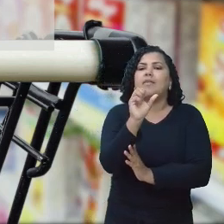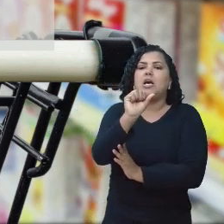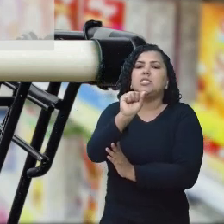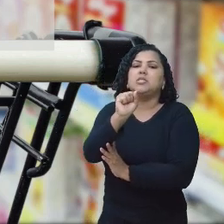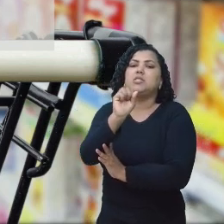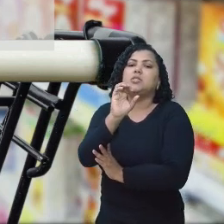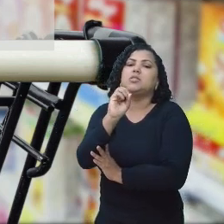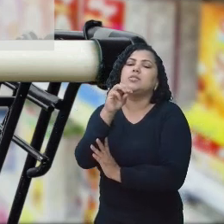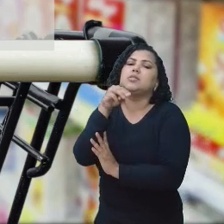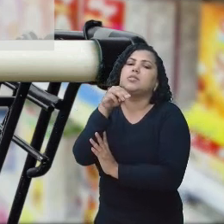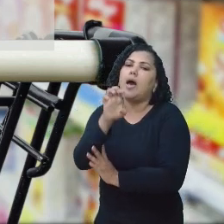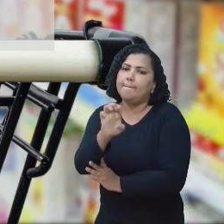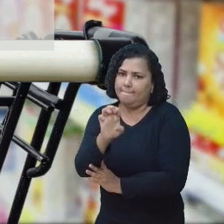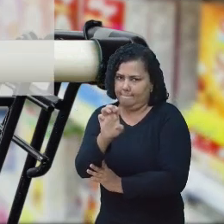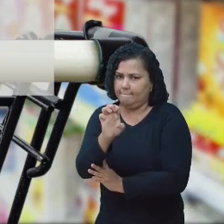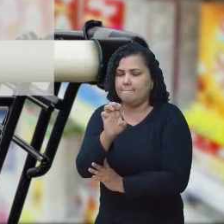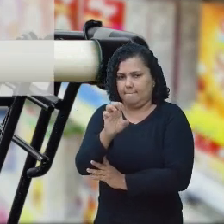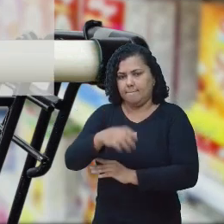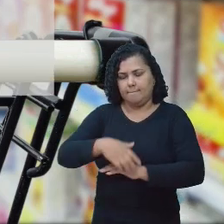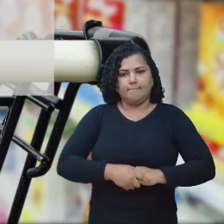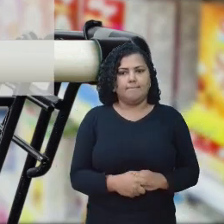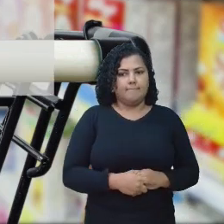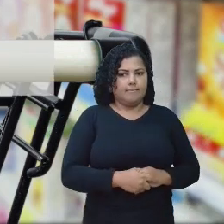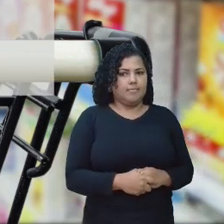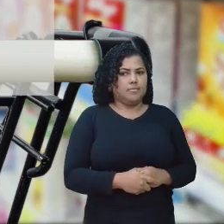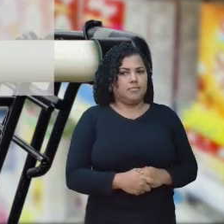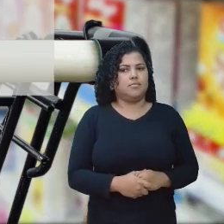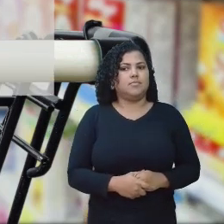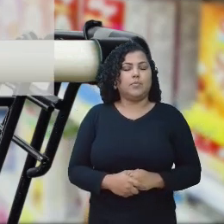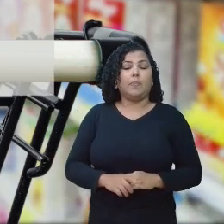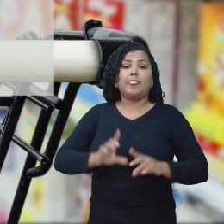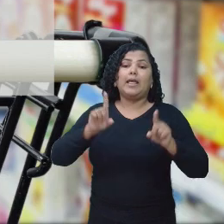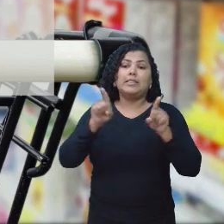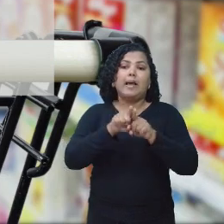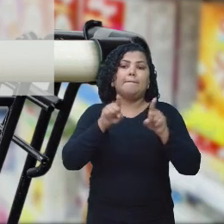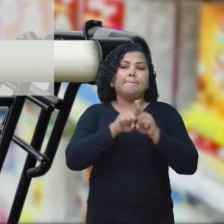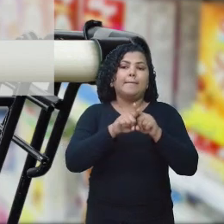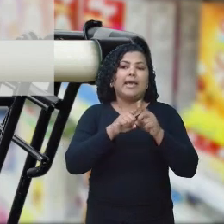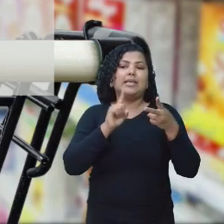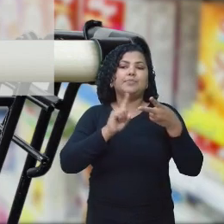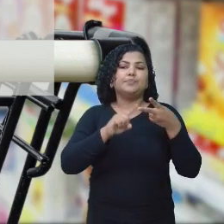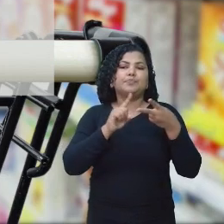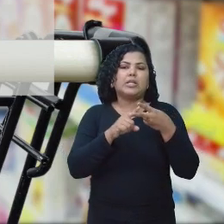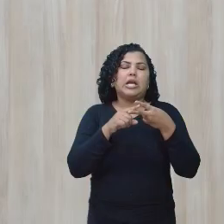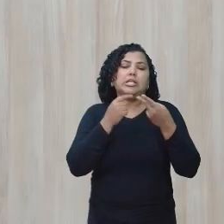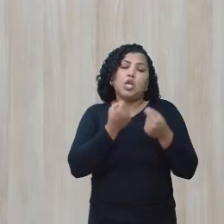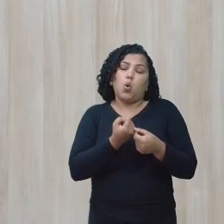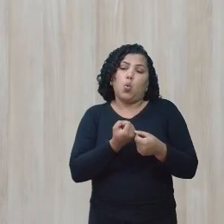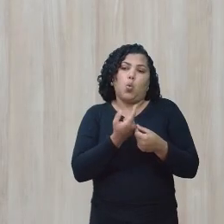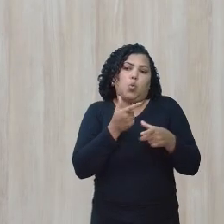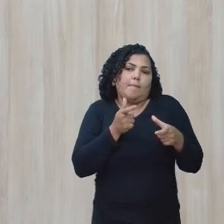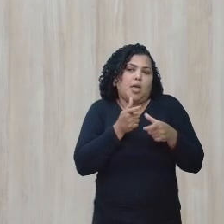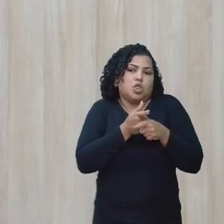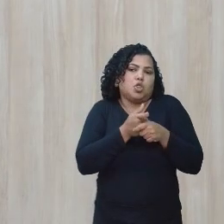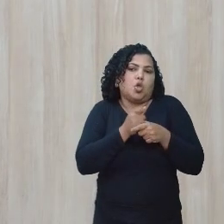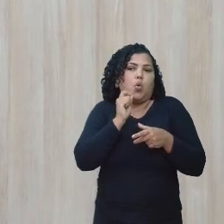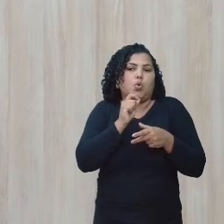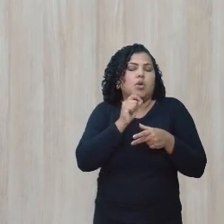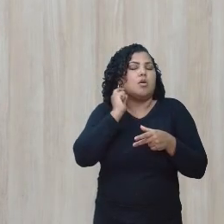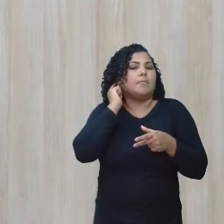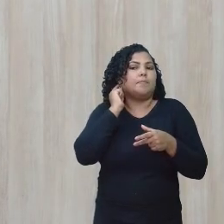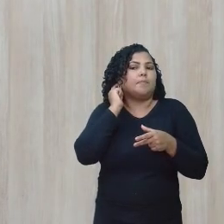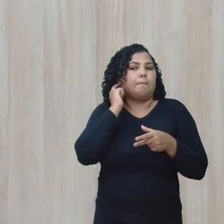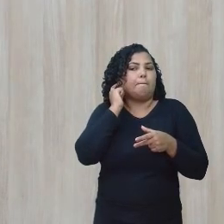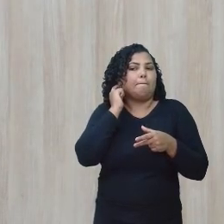final. Some, tá? Vamos usar também no sentido minoritário da coisa, né, de